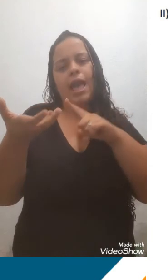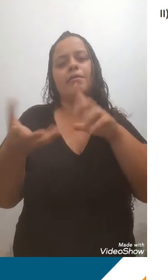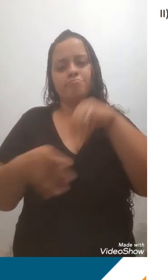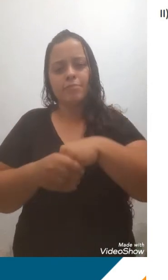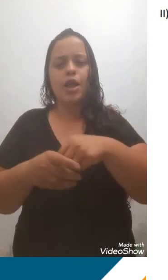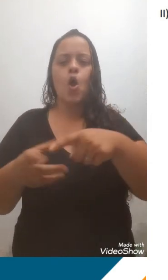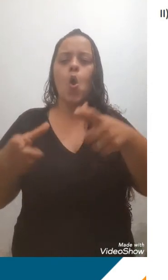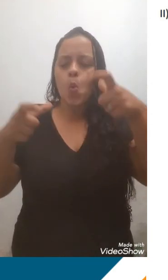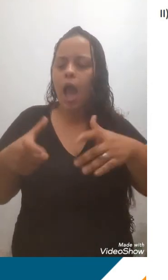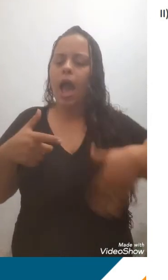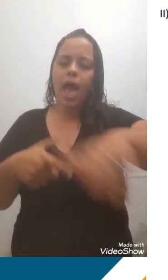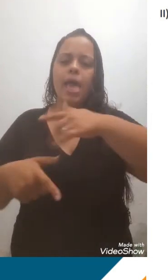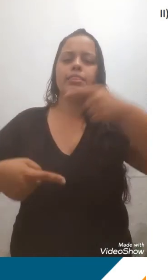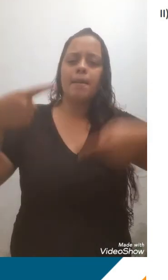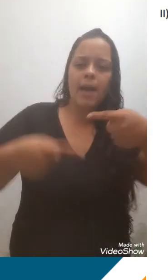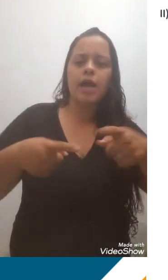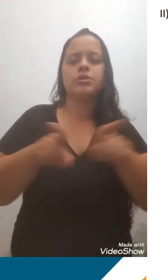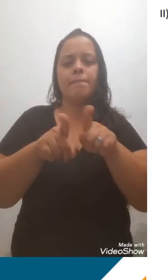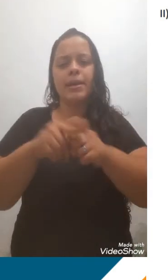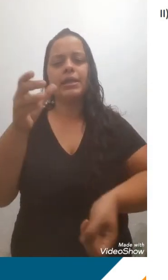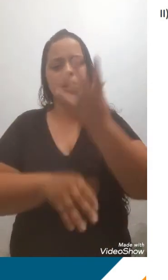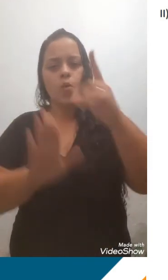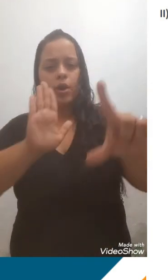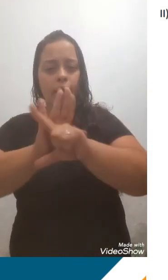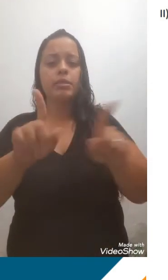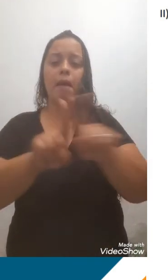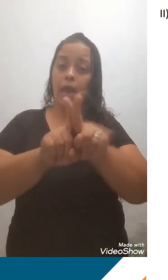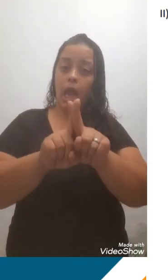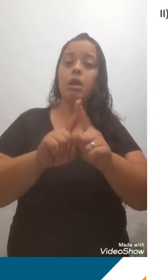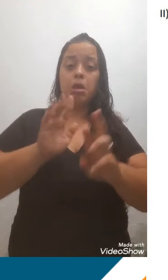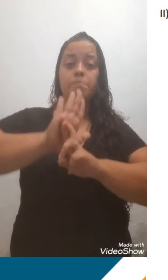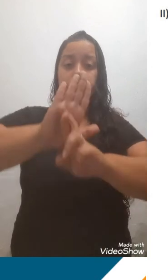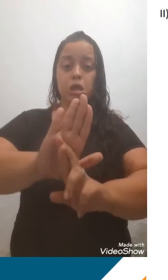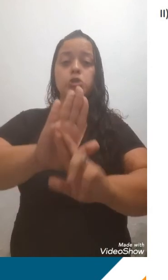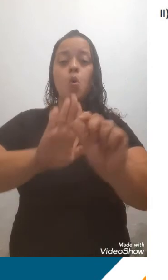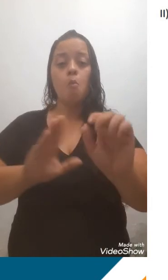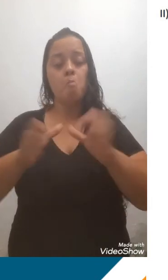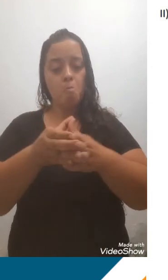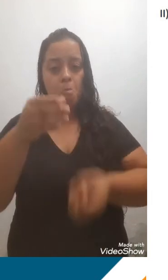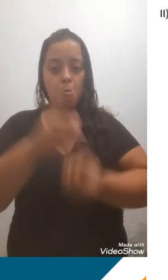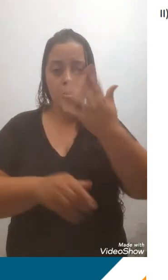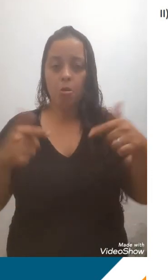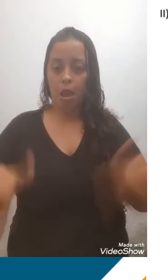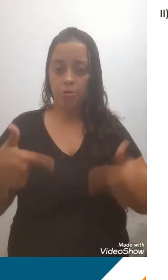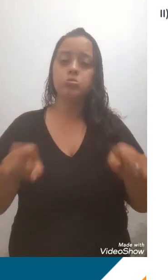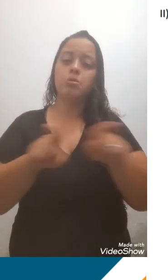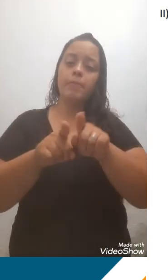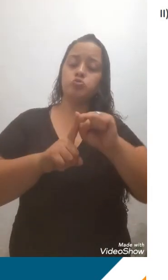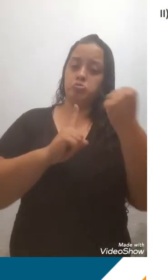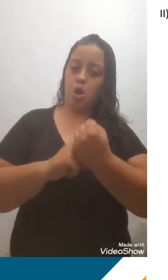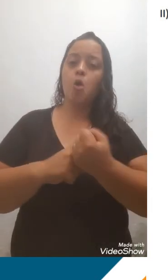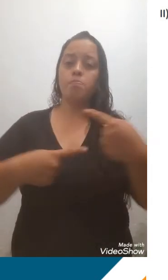espaço de debate, um espaço de criação de leis e um espaço de representação de classe e de representação social e